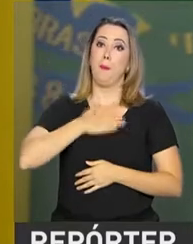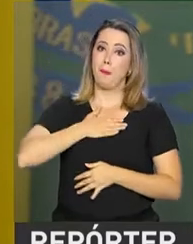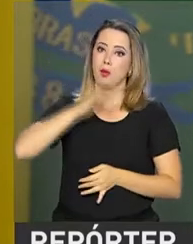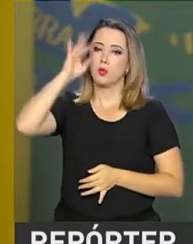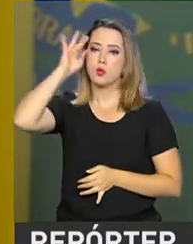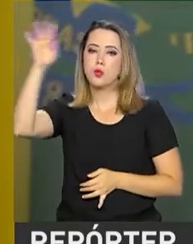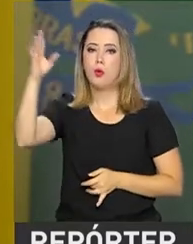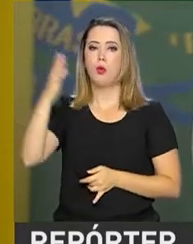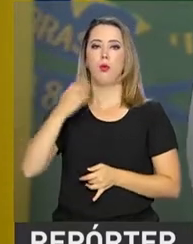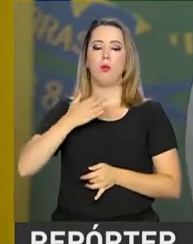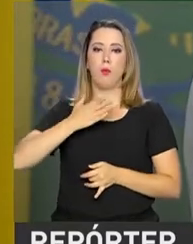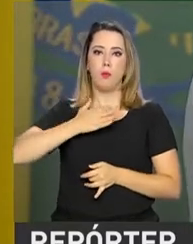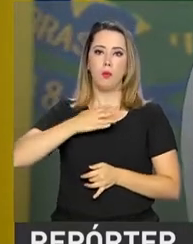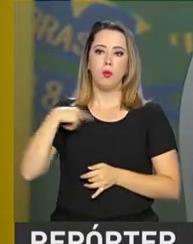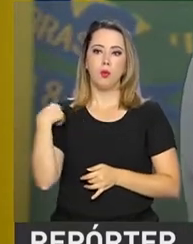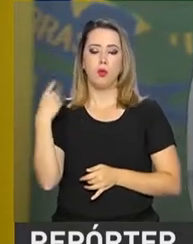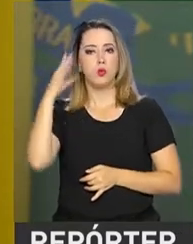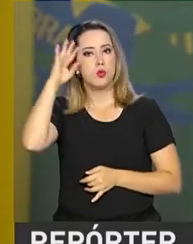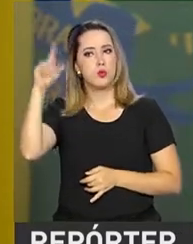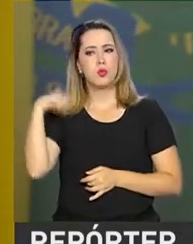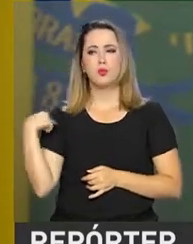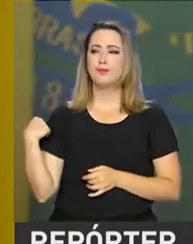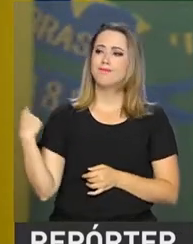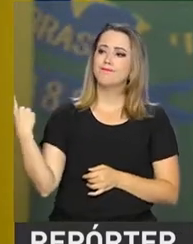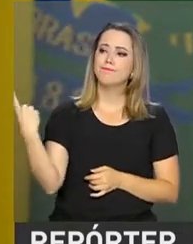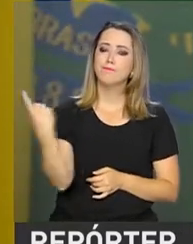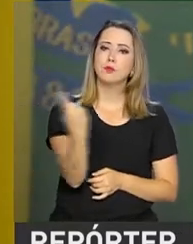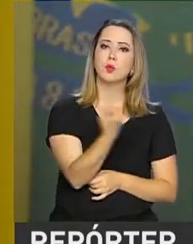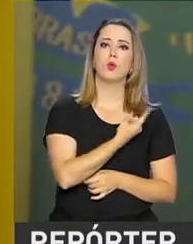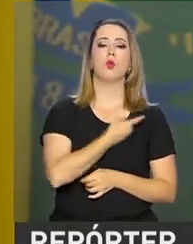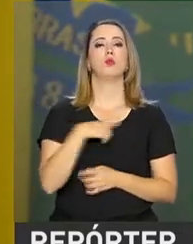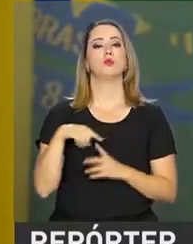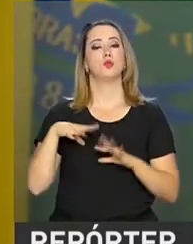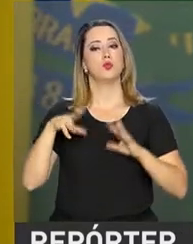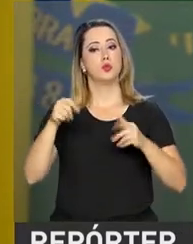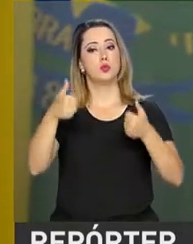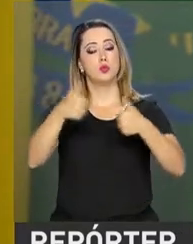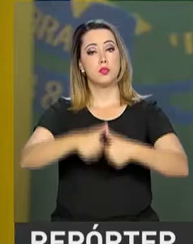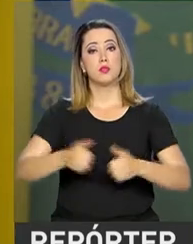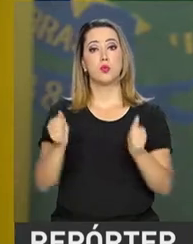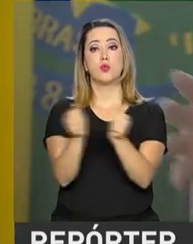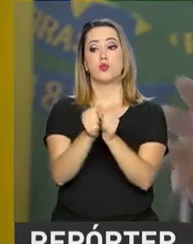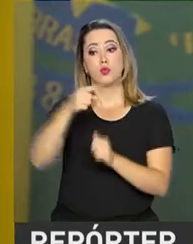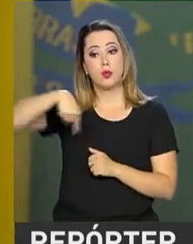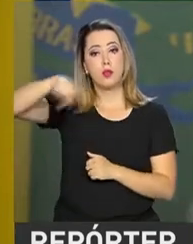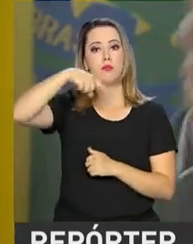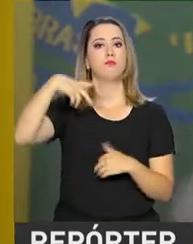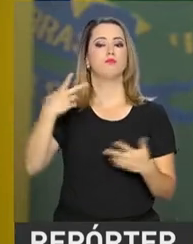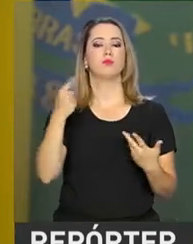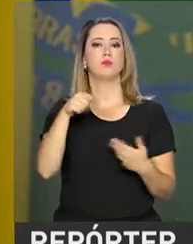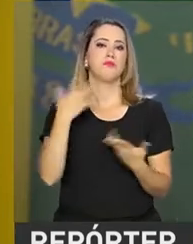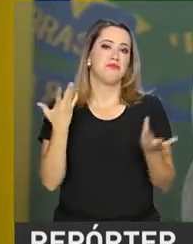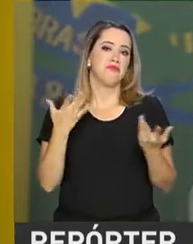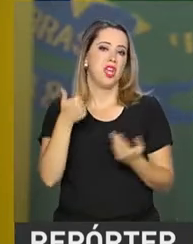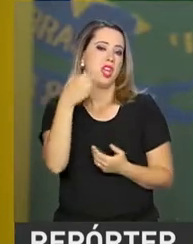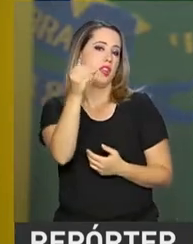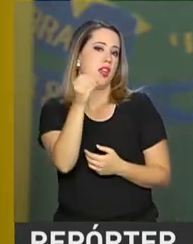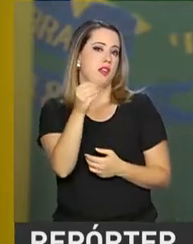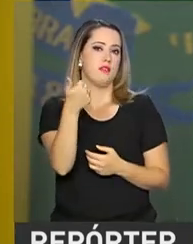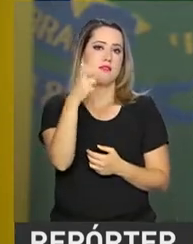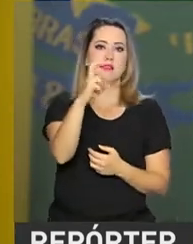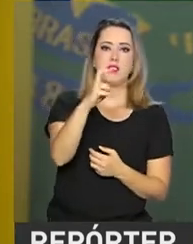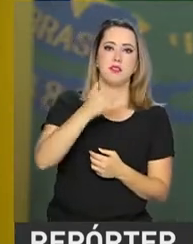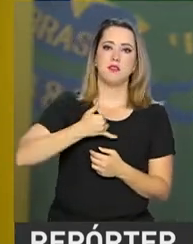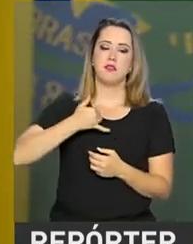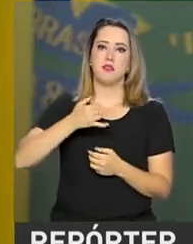naturalmente dos que estão aqui à frente e de todos que estão aqui no auditório é que daqui a 100 ou até às 15 anos